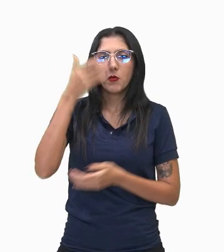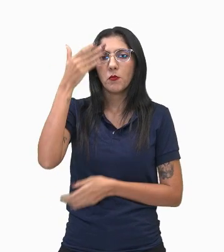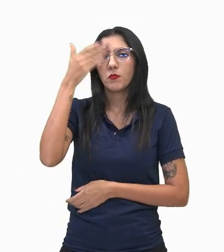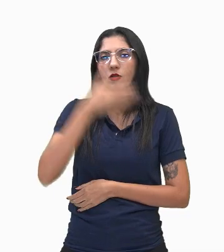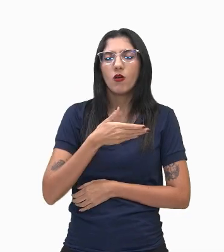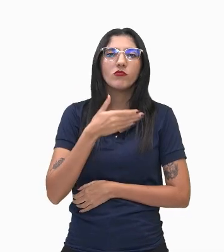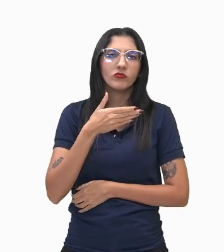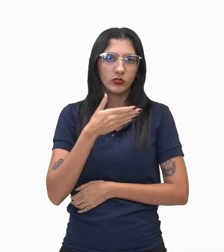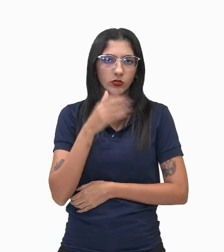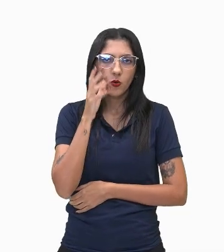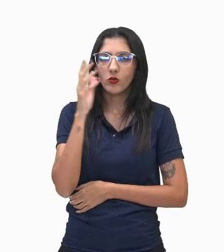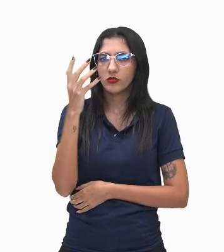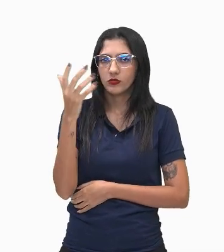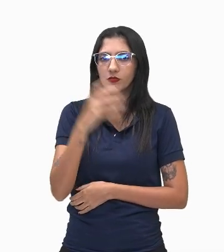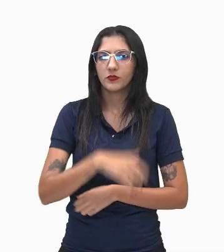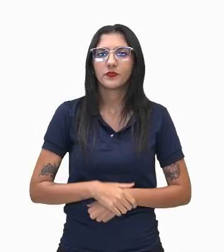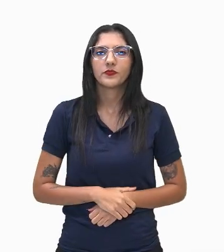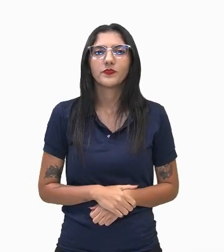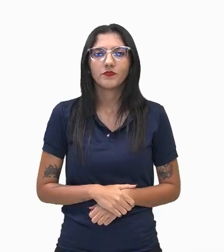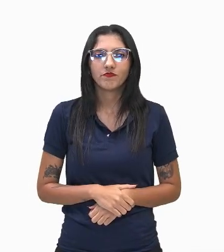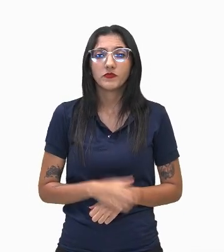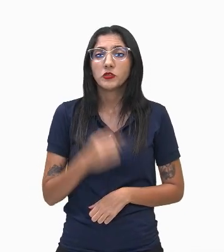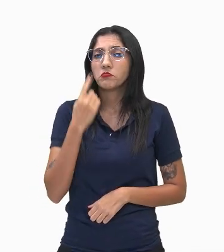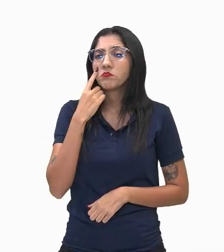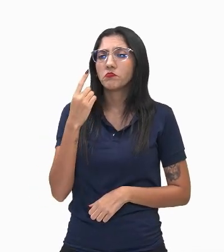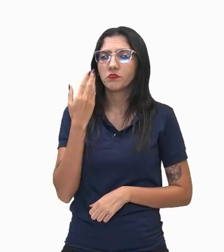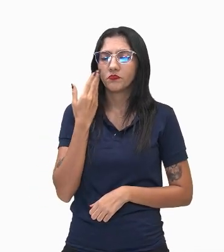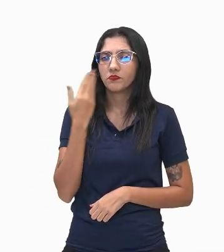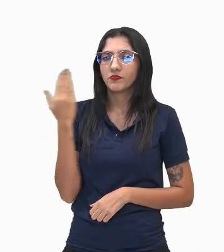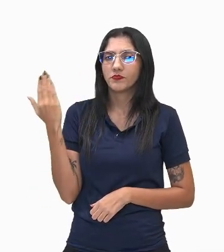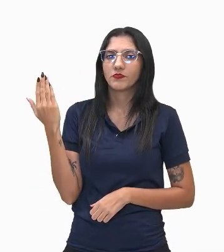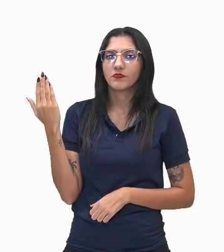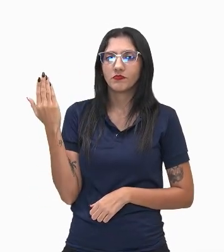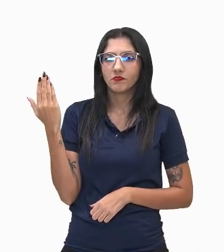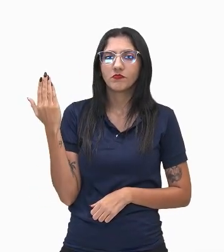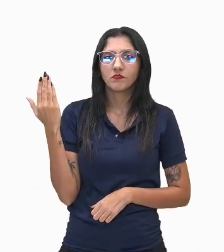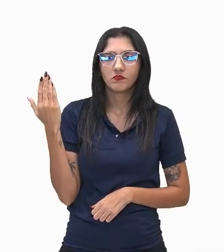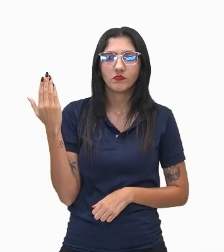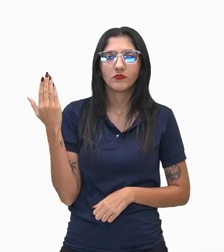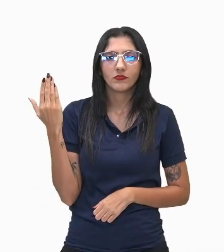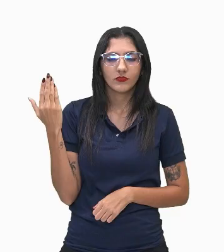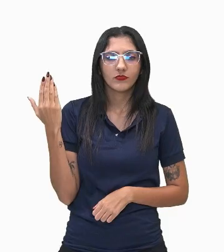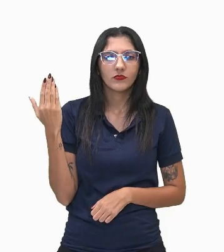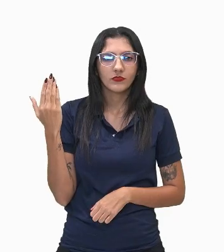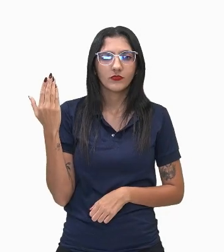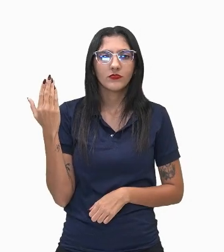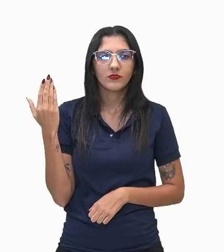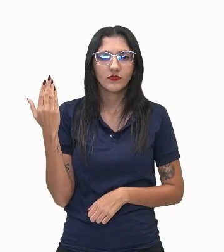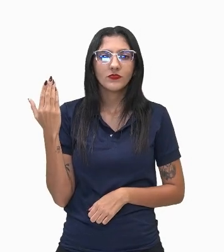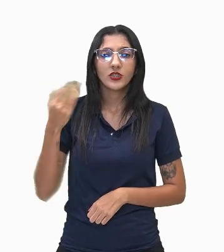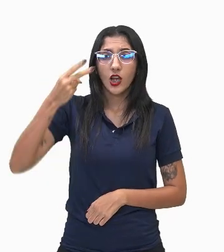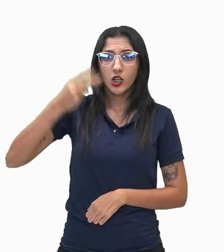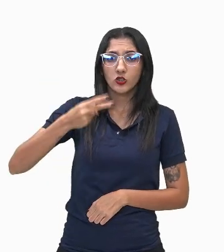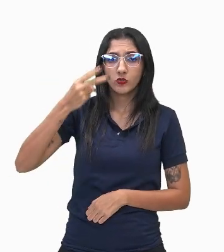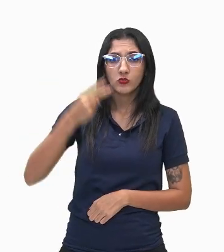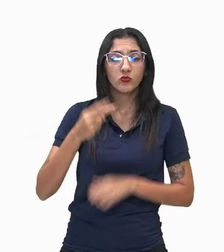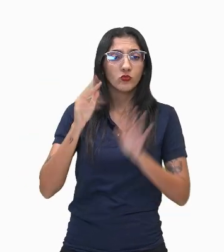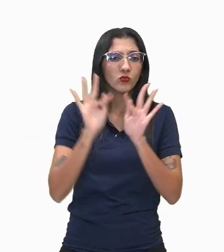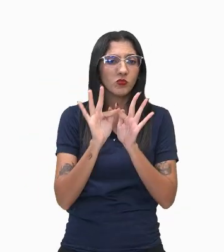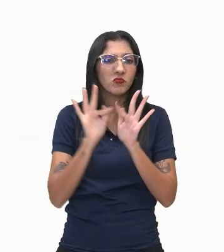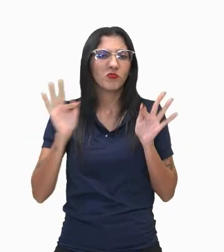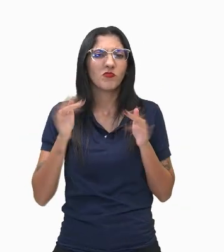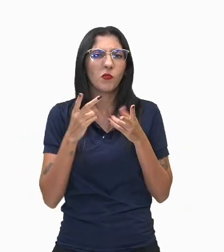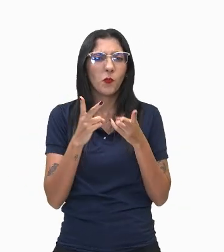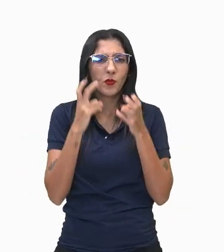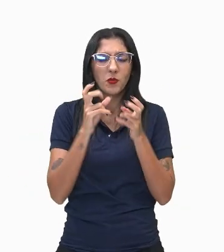verdade científica de fatos. Vamos ver exemplo? Preciso falar com ela agora. Vocês são muito